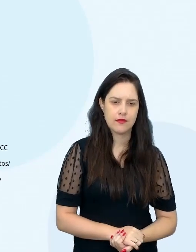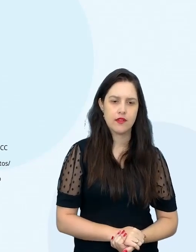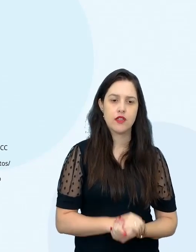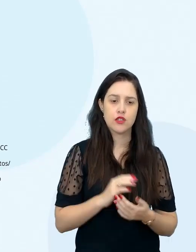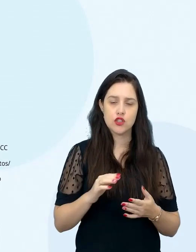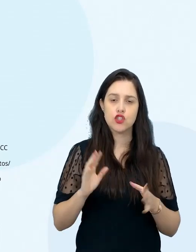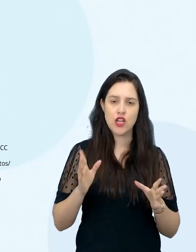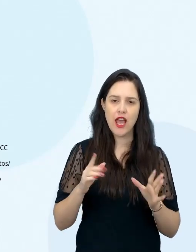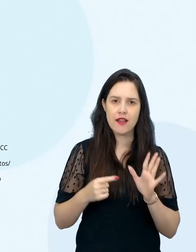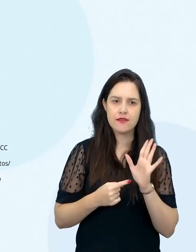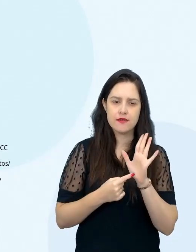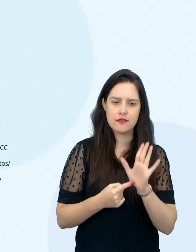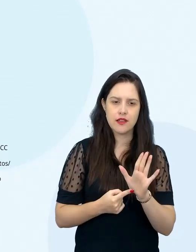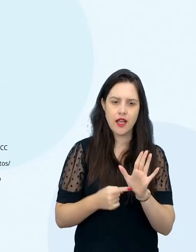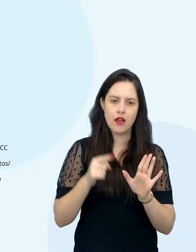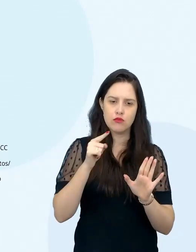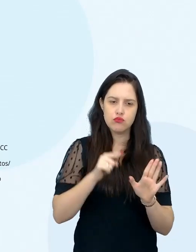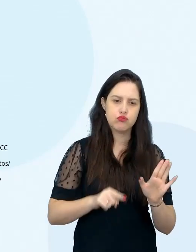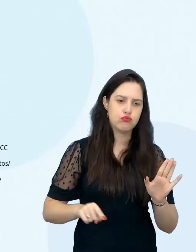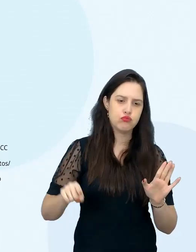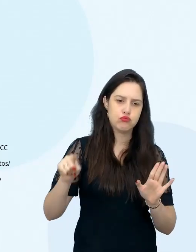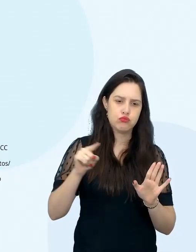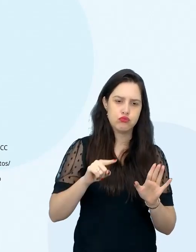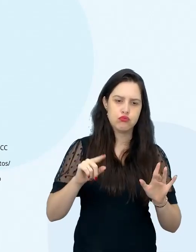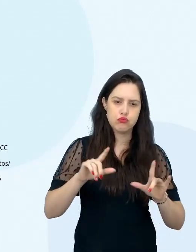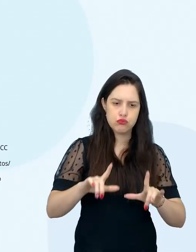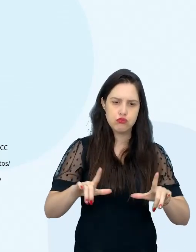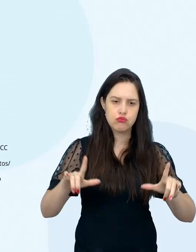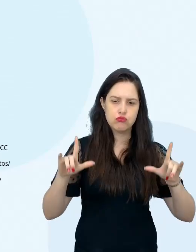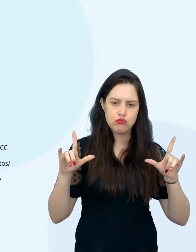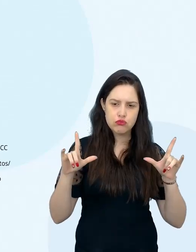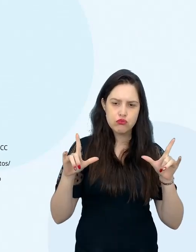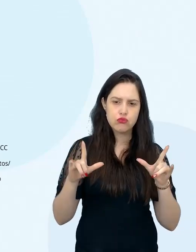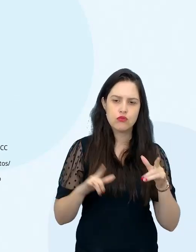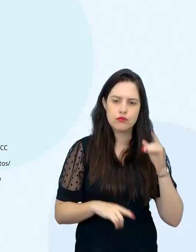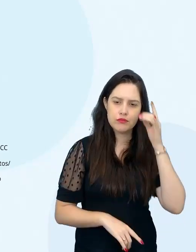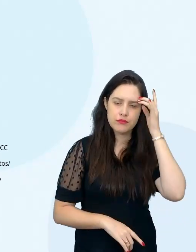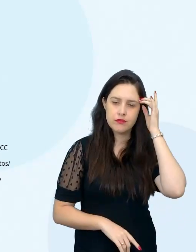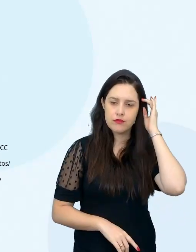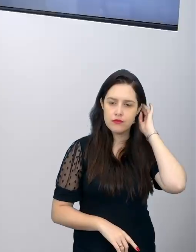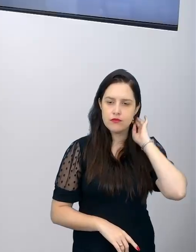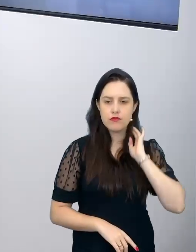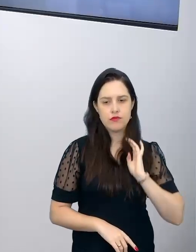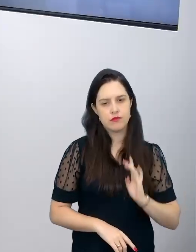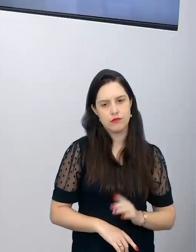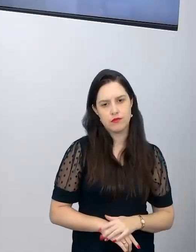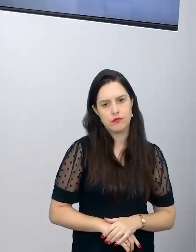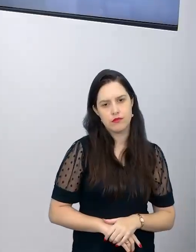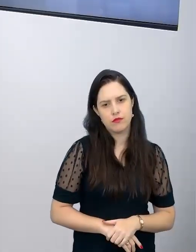destacar aqui, que no caso da imagem de satélite, mostrar que no caso a gente está na